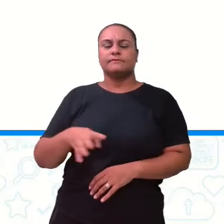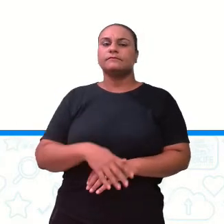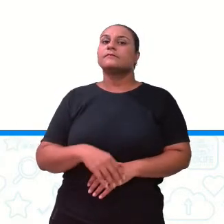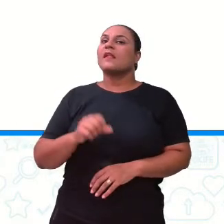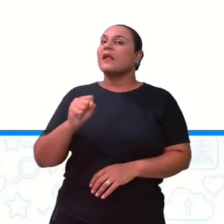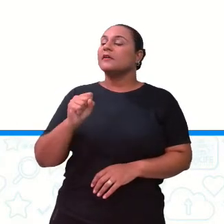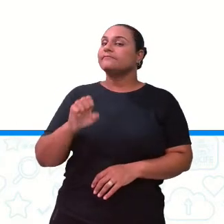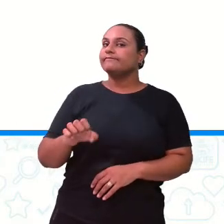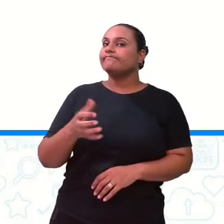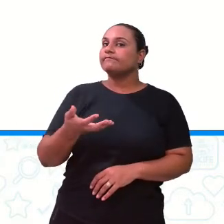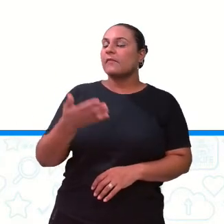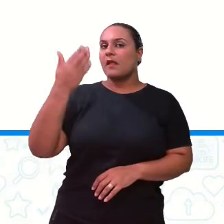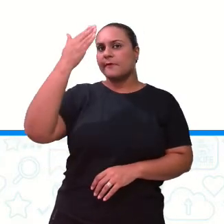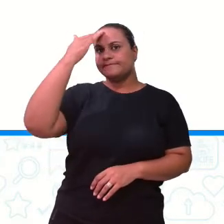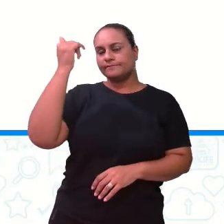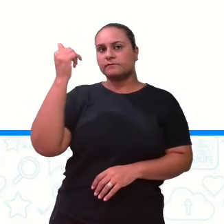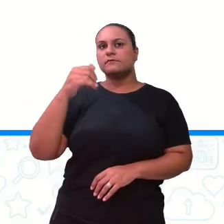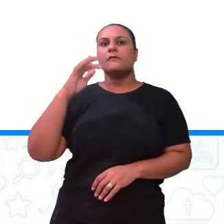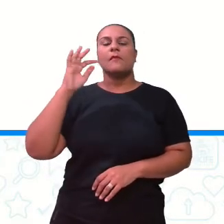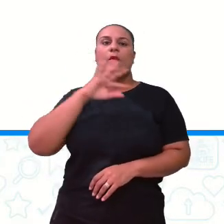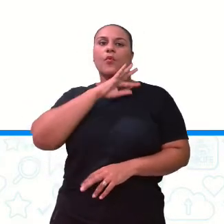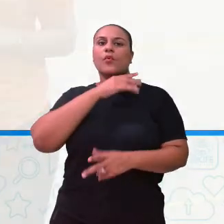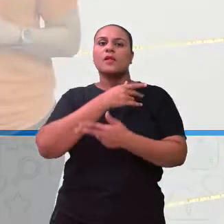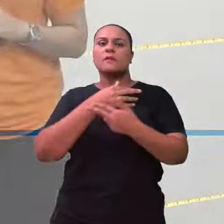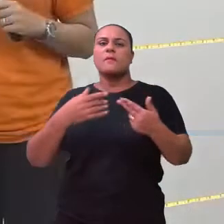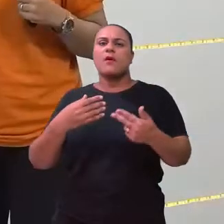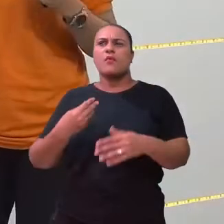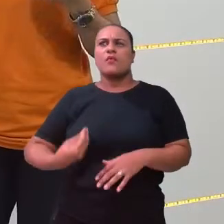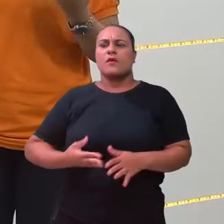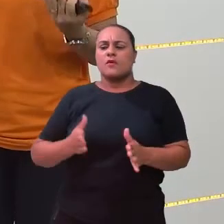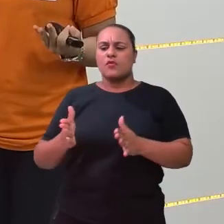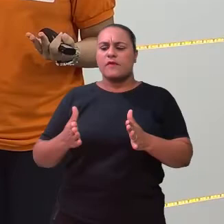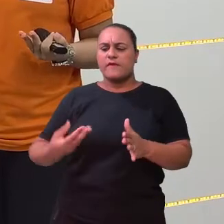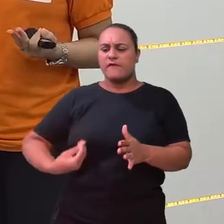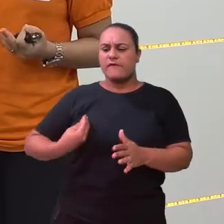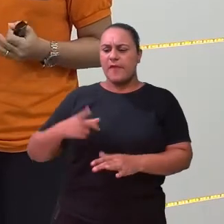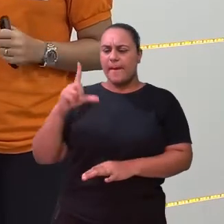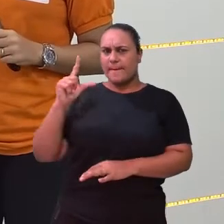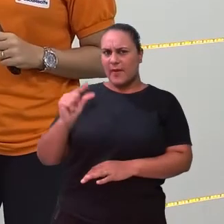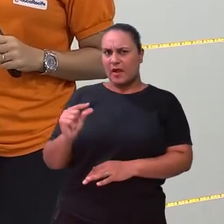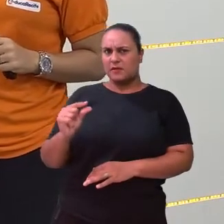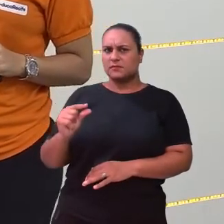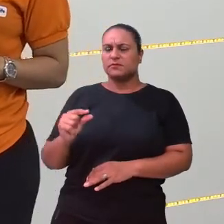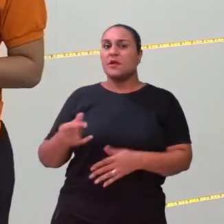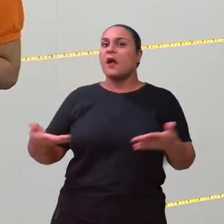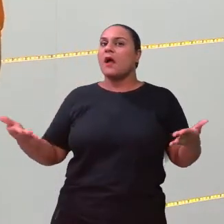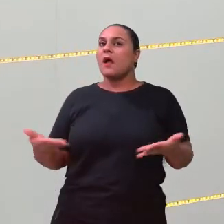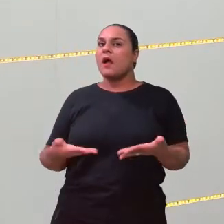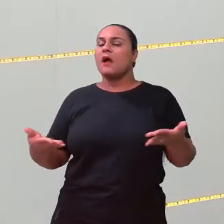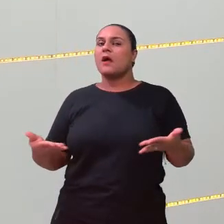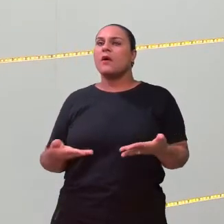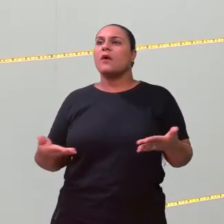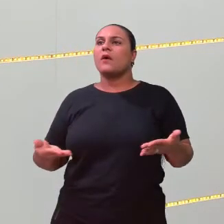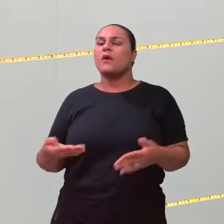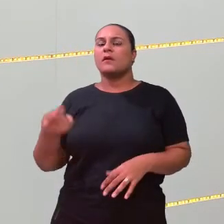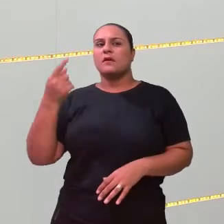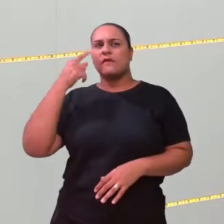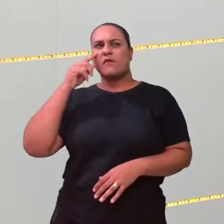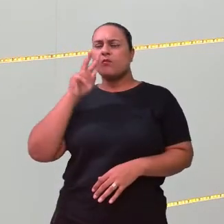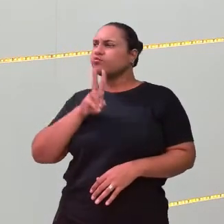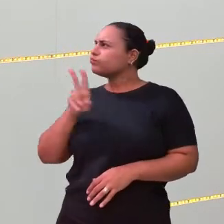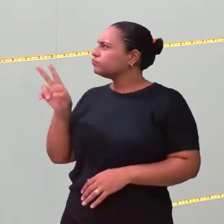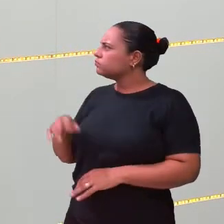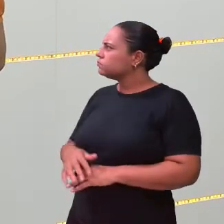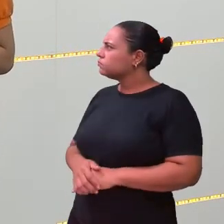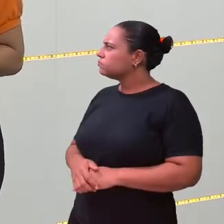quero saber qual é o animal que vive menos, eu vou agora fazer o seguinte, eu olho para o